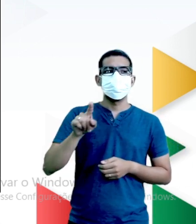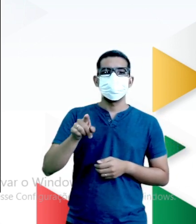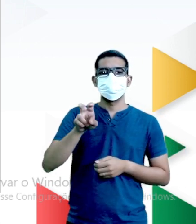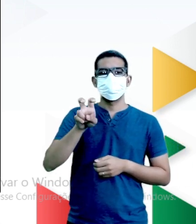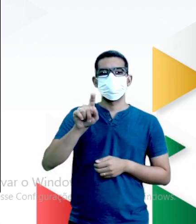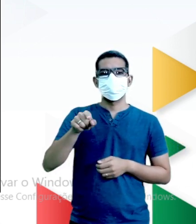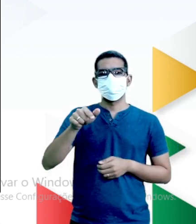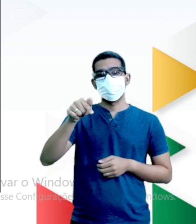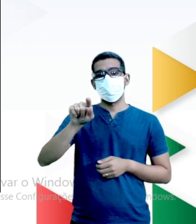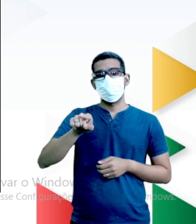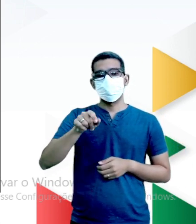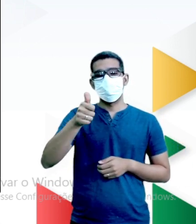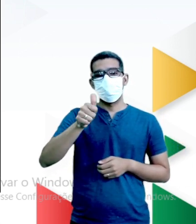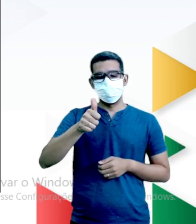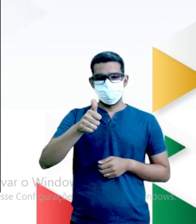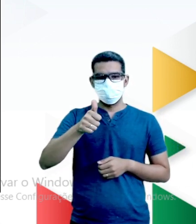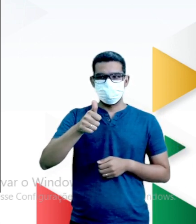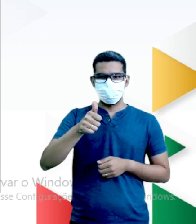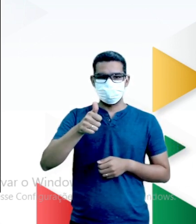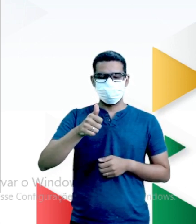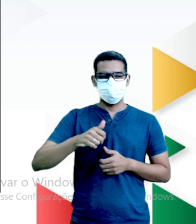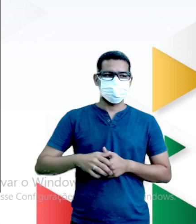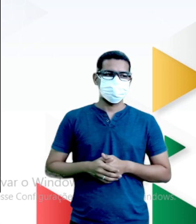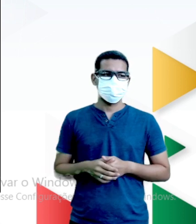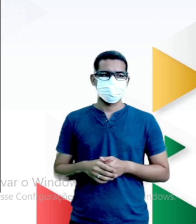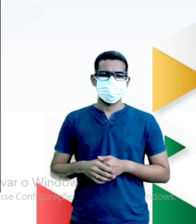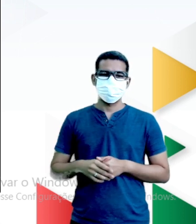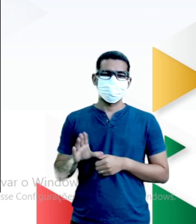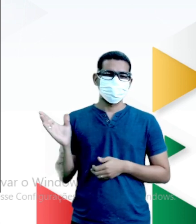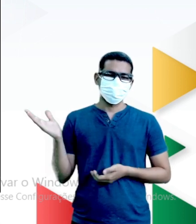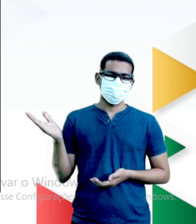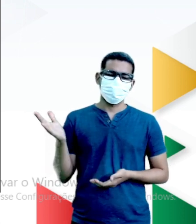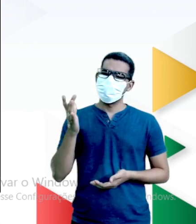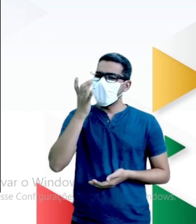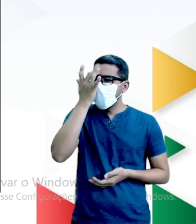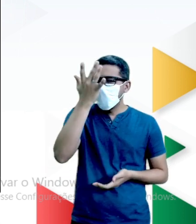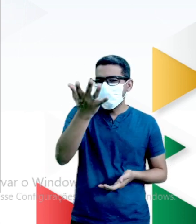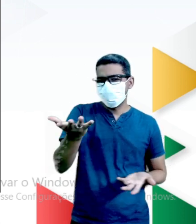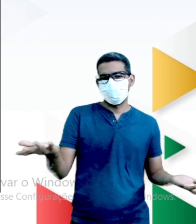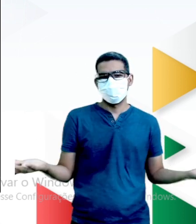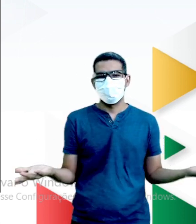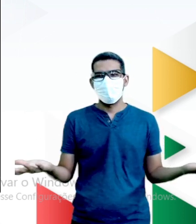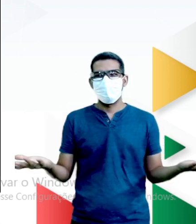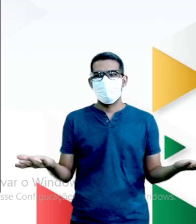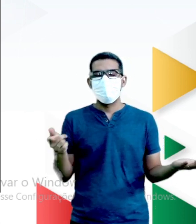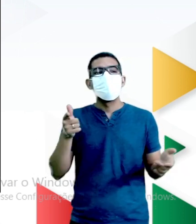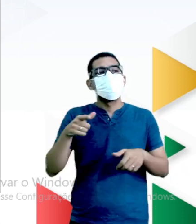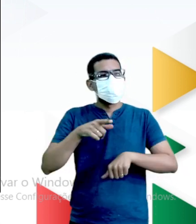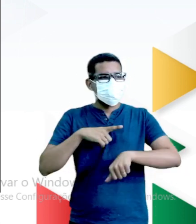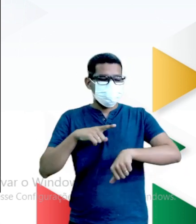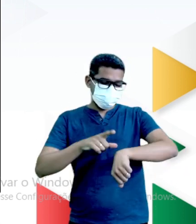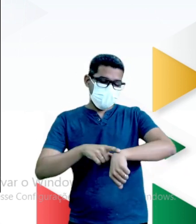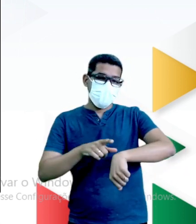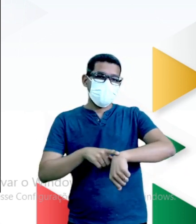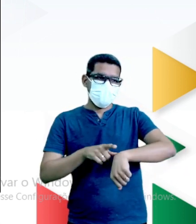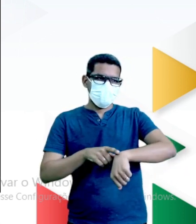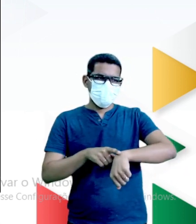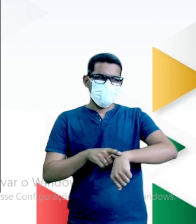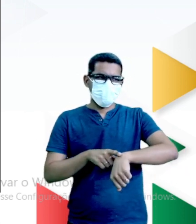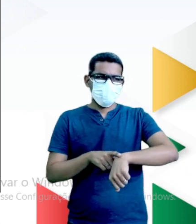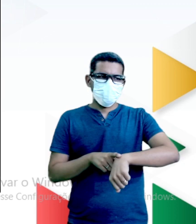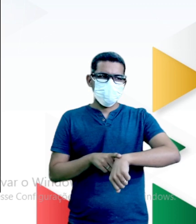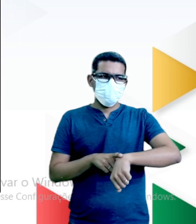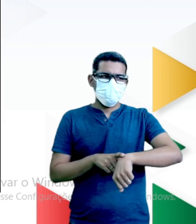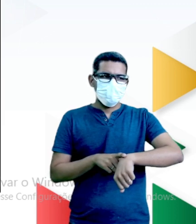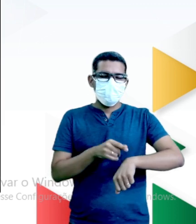Fechou? Tá tranquilo? Então segue comigo. Viu como é fácil jogar o Word Wall? Vai ter um tempinho para você fazer isso. 35 segundos